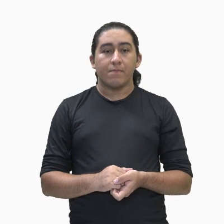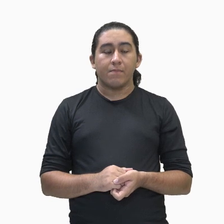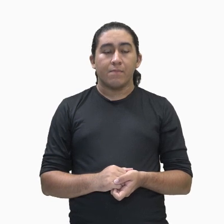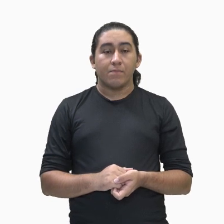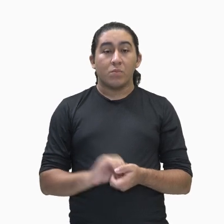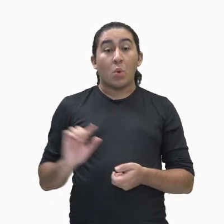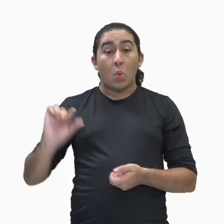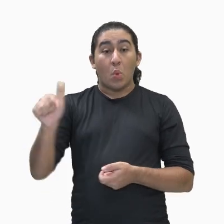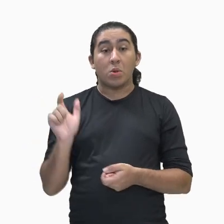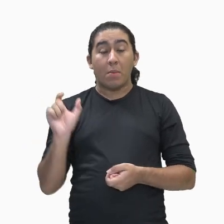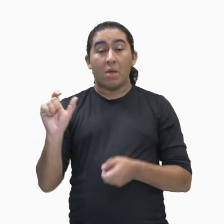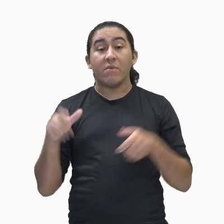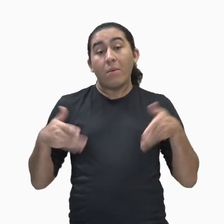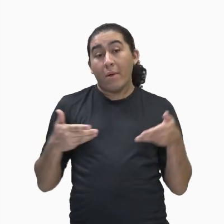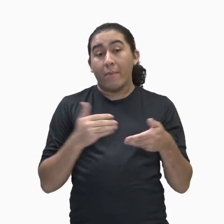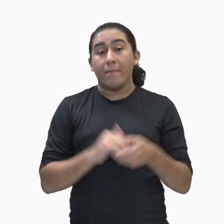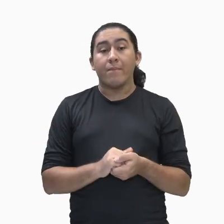Próxima palavra é